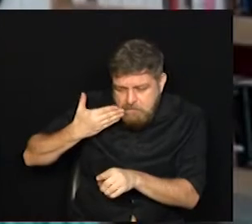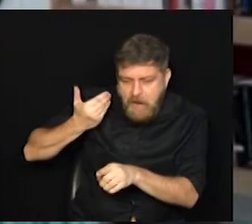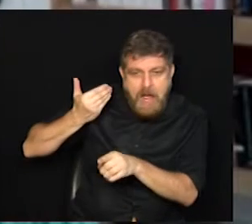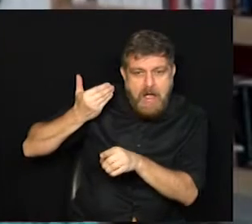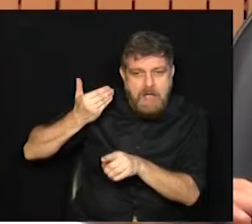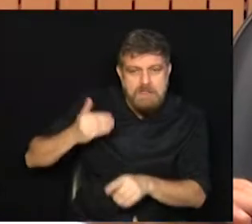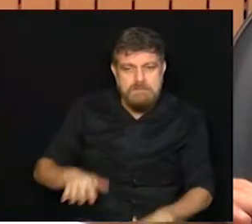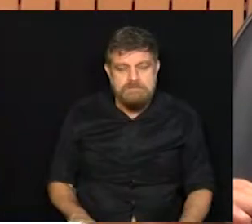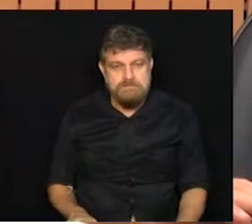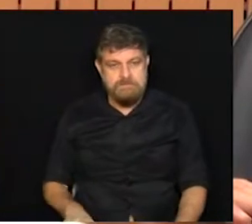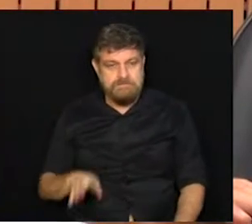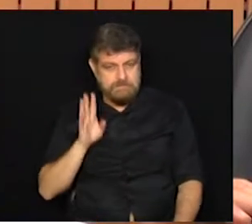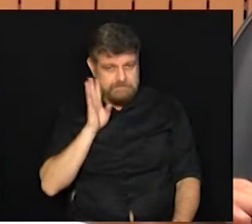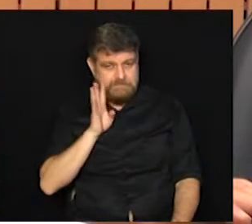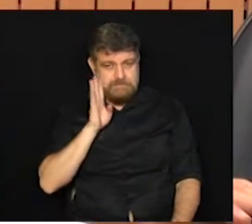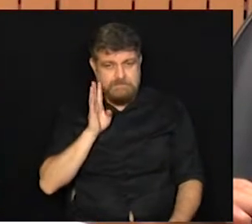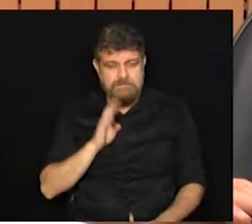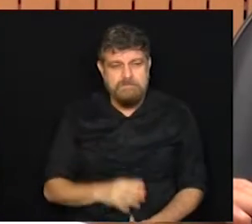Legal.